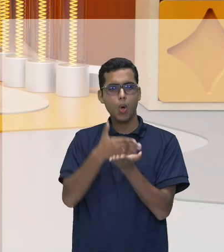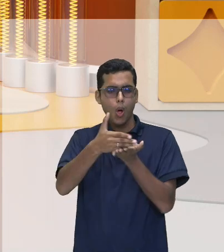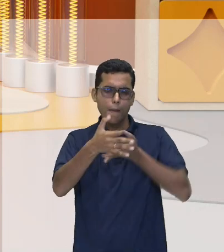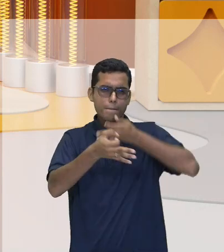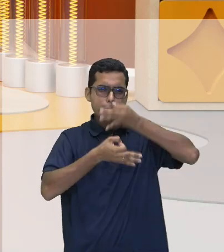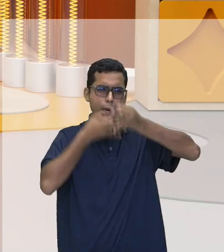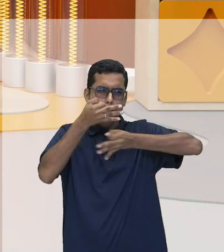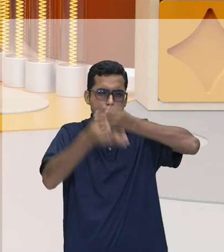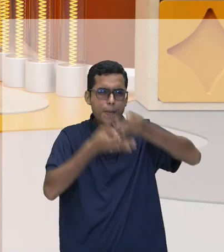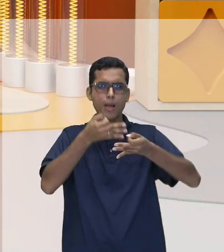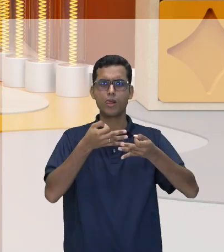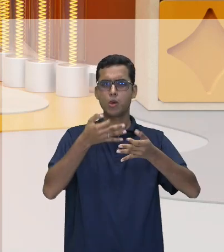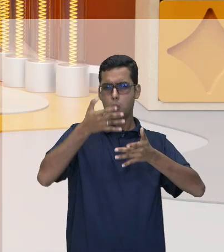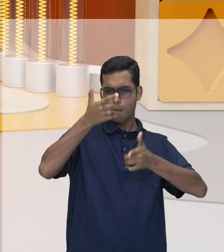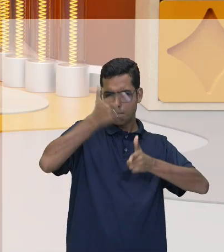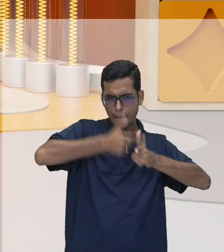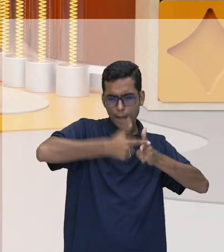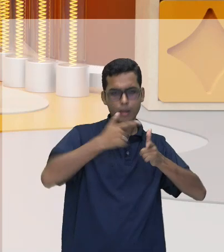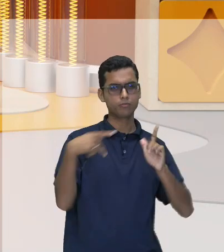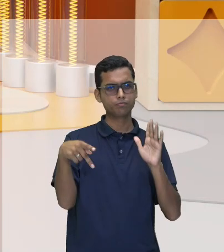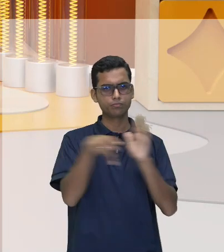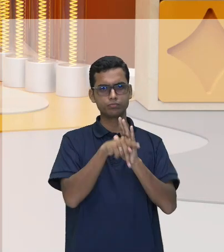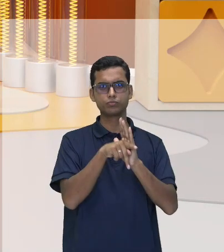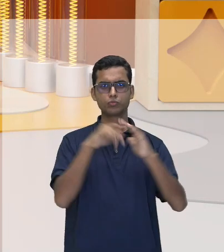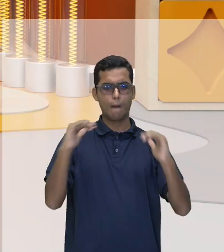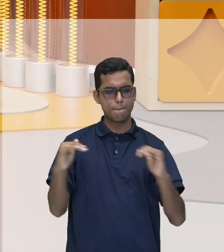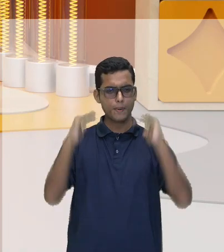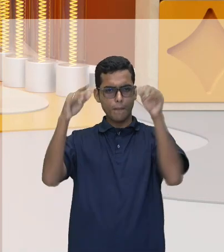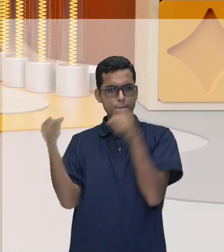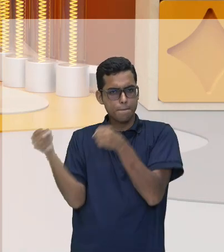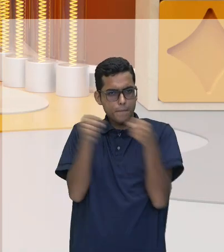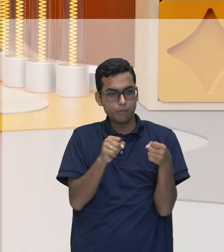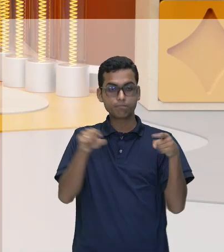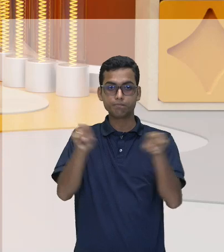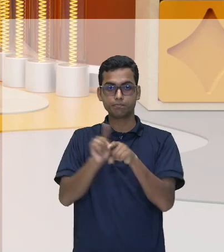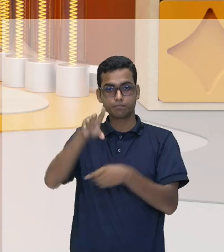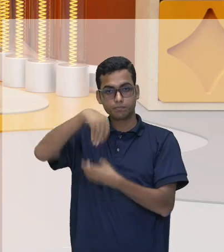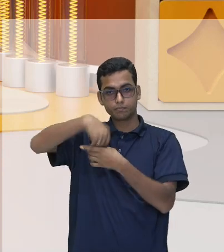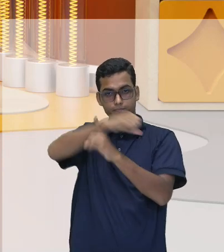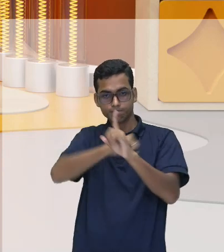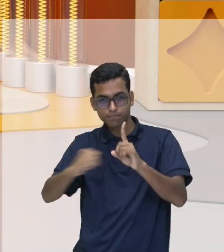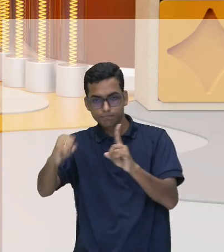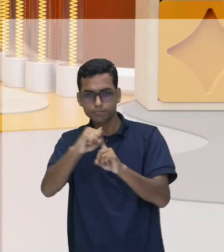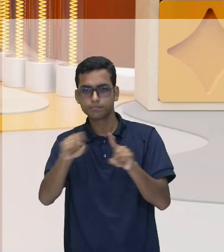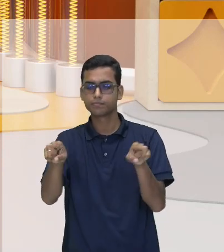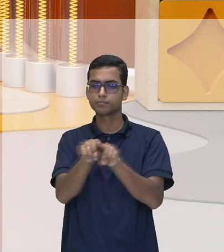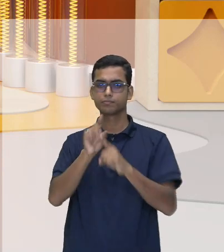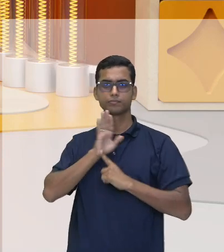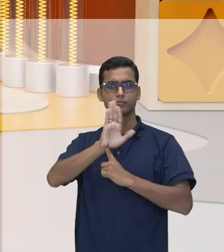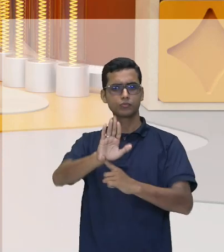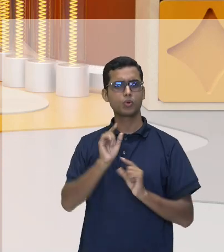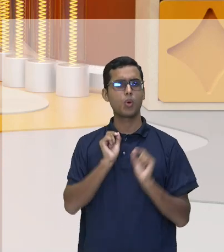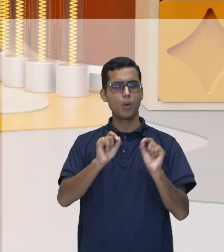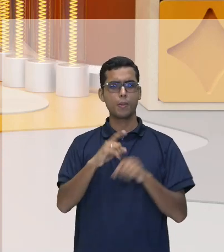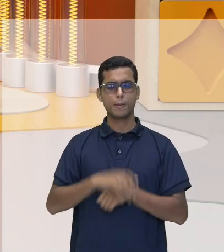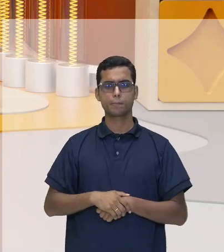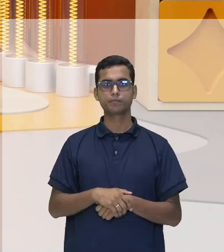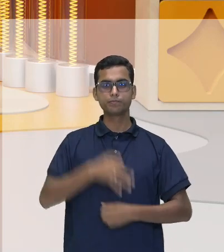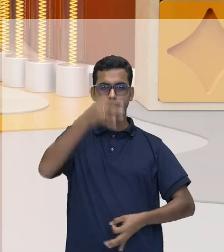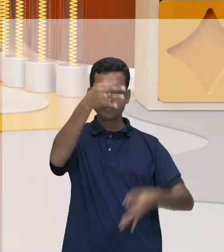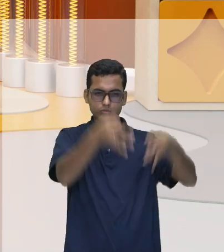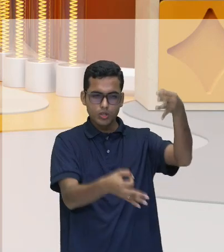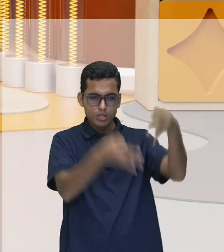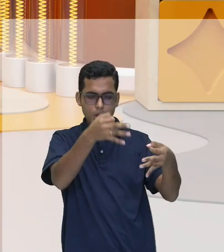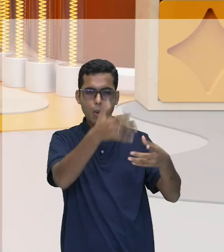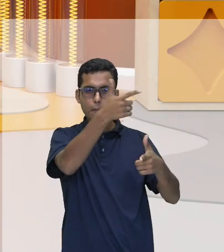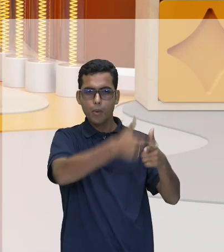um monge, ele vai começar a observar algumas práticas de seus colegas clérigos e ele vai passar